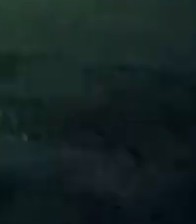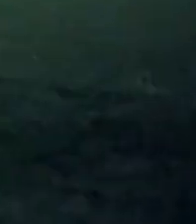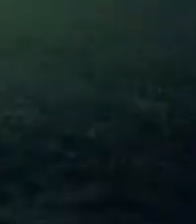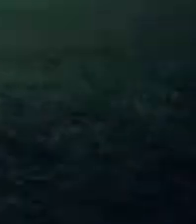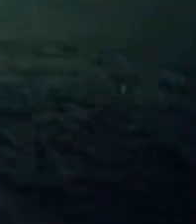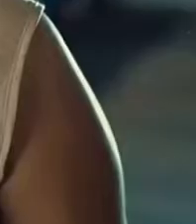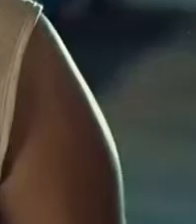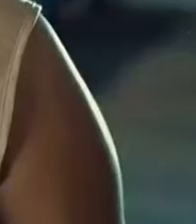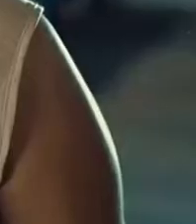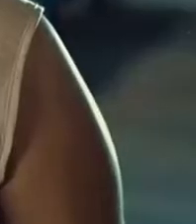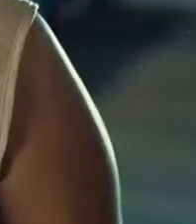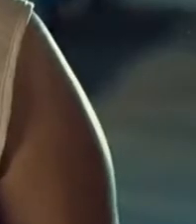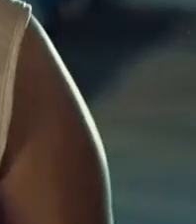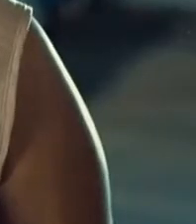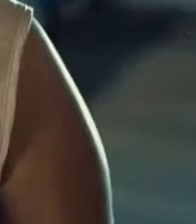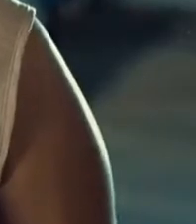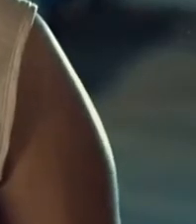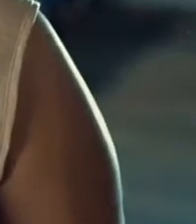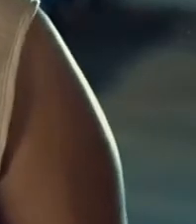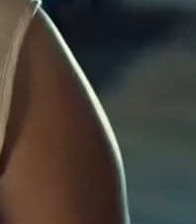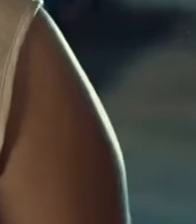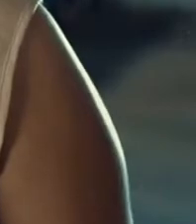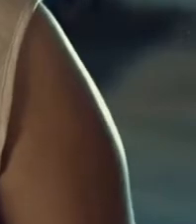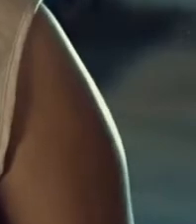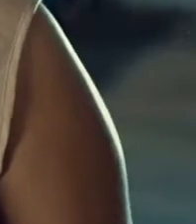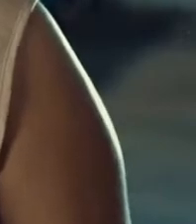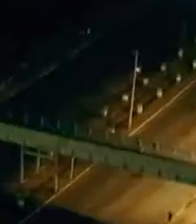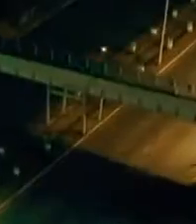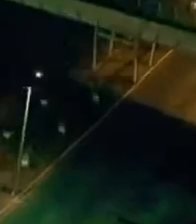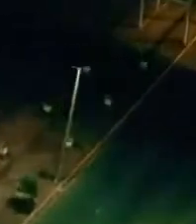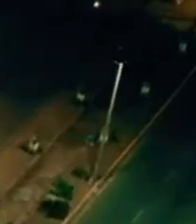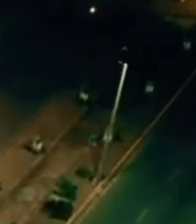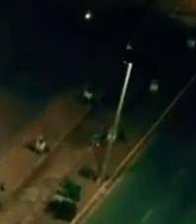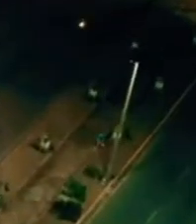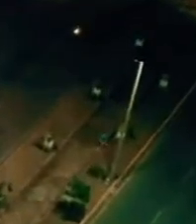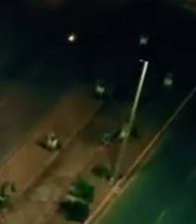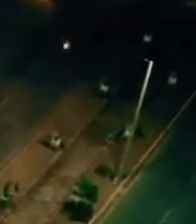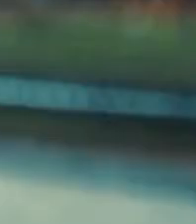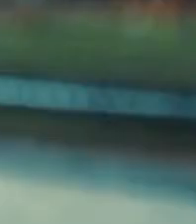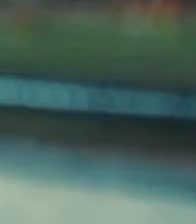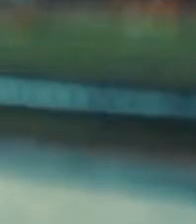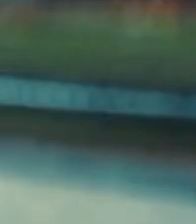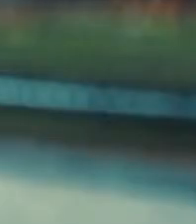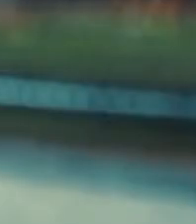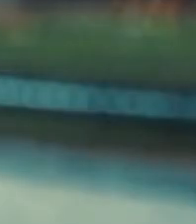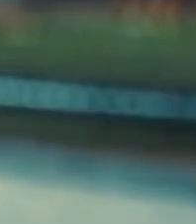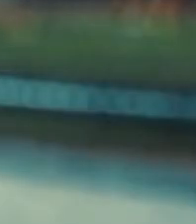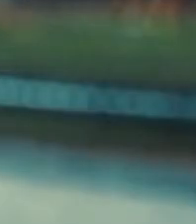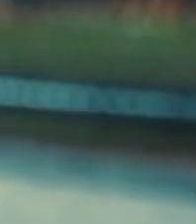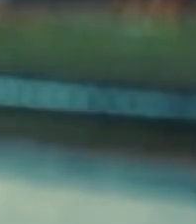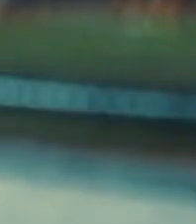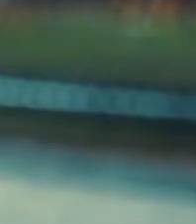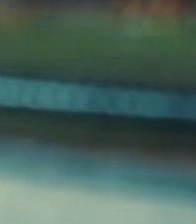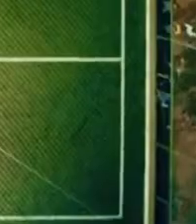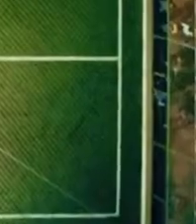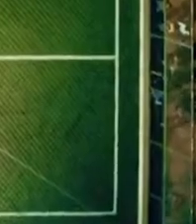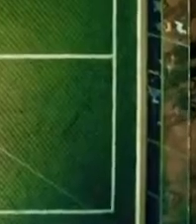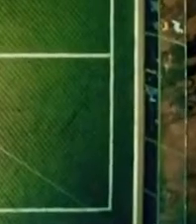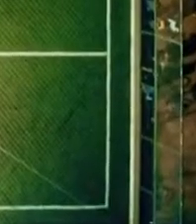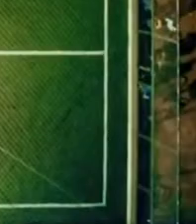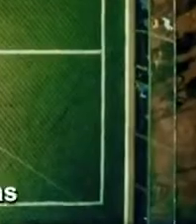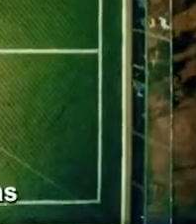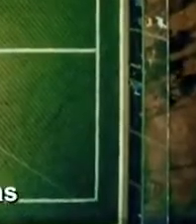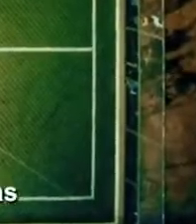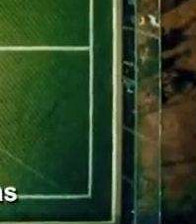social. A Areninha mudou a vida não só do Cauã, como de todas as crianças aqui. Hoje eu tenho um lugar para jogar futebol e eu